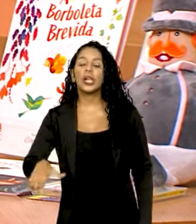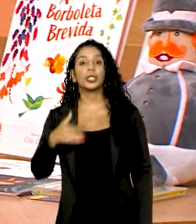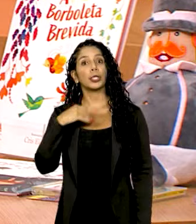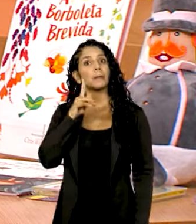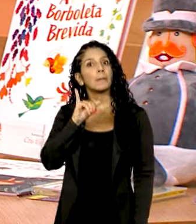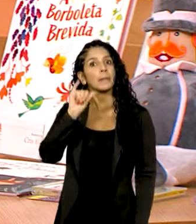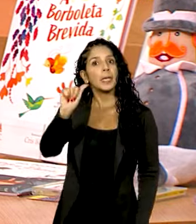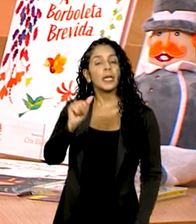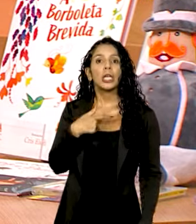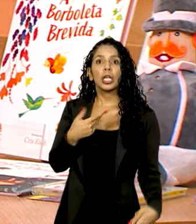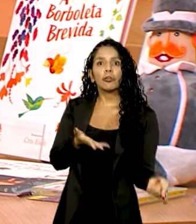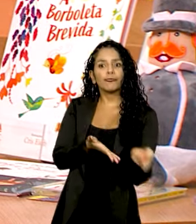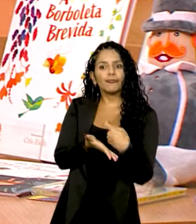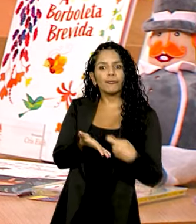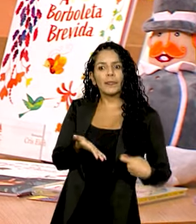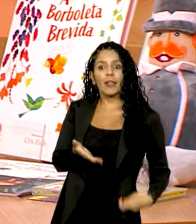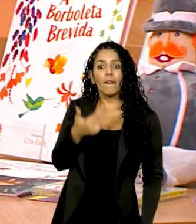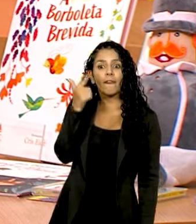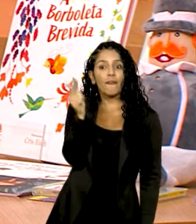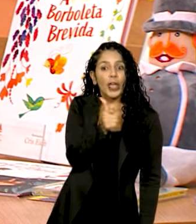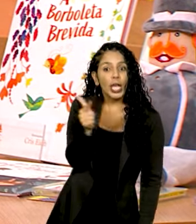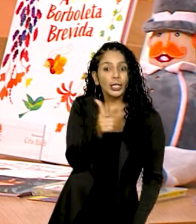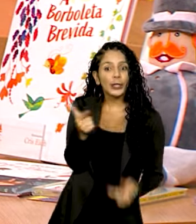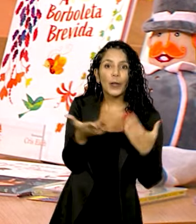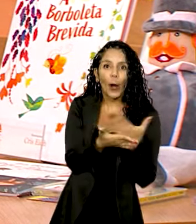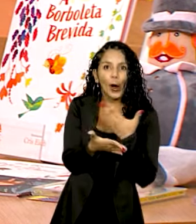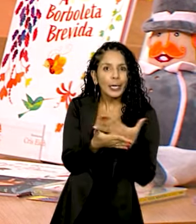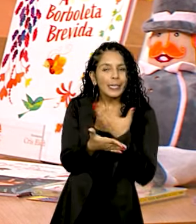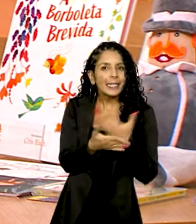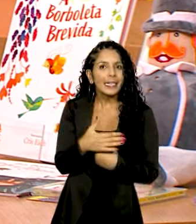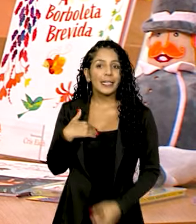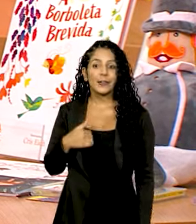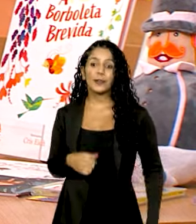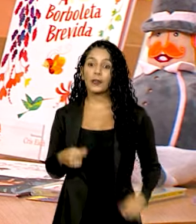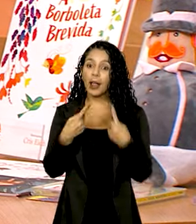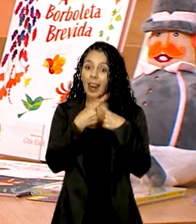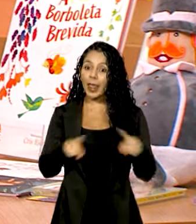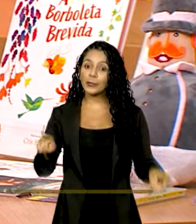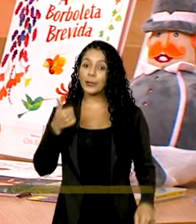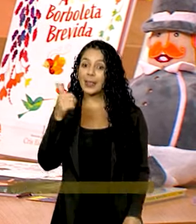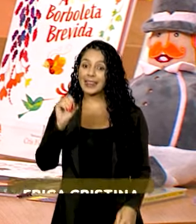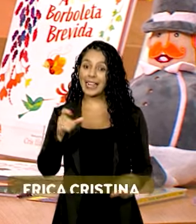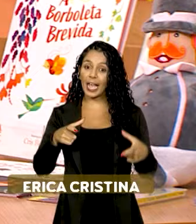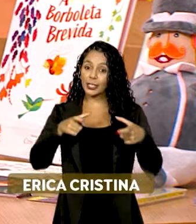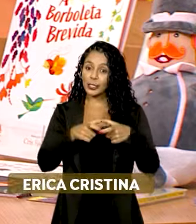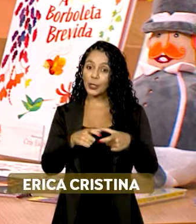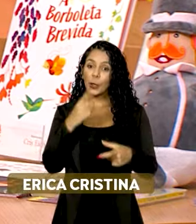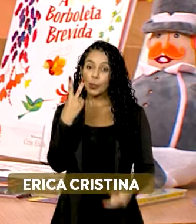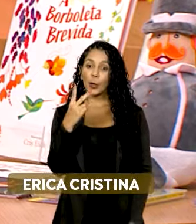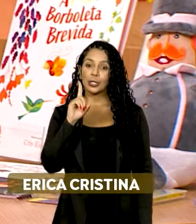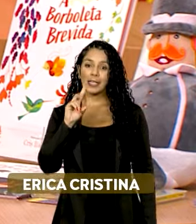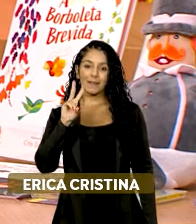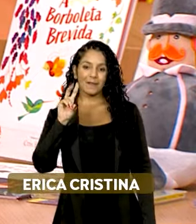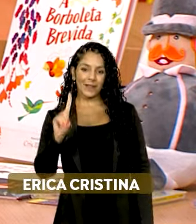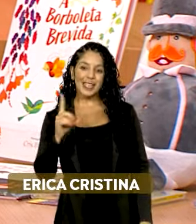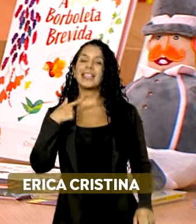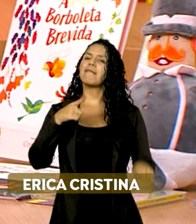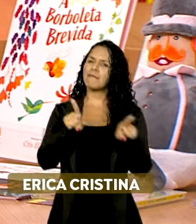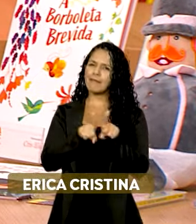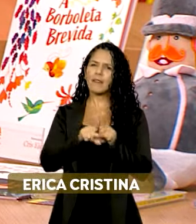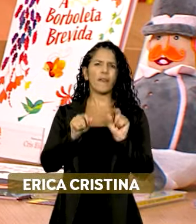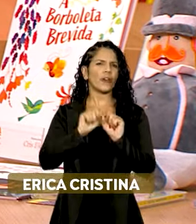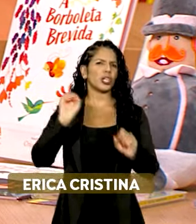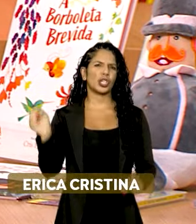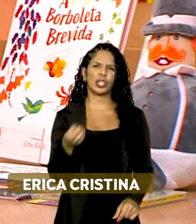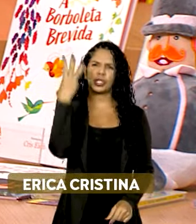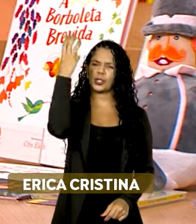escreveu 22 livros, lançou 10 discos e 2 DVDs, além de fazer inúmeros